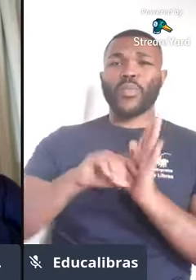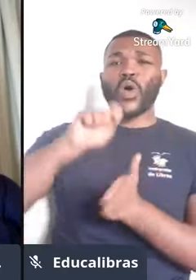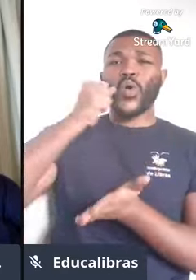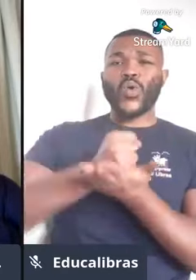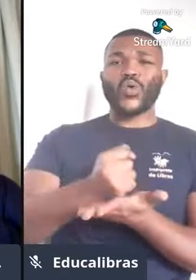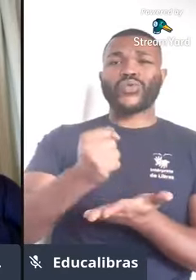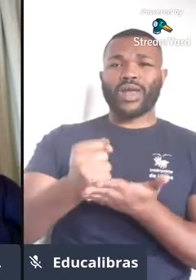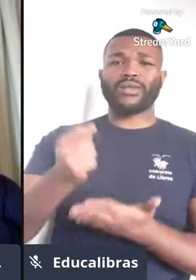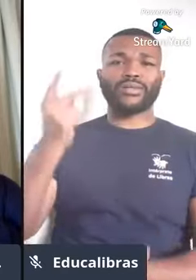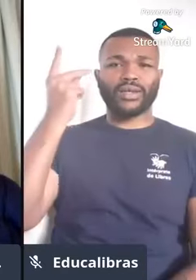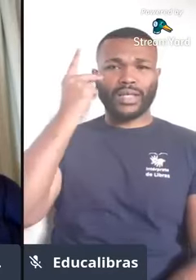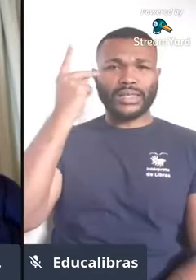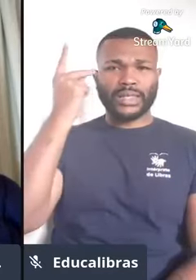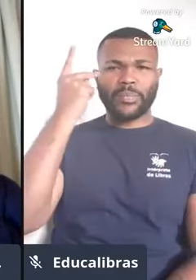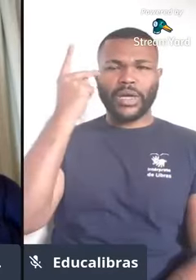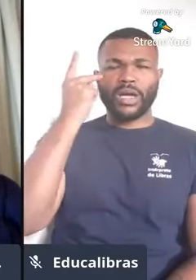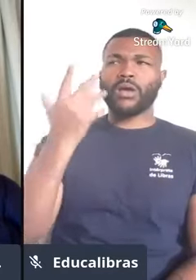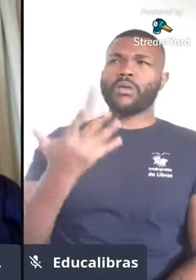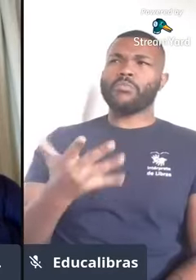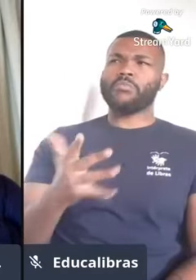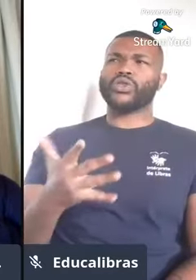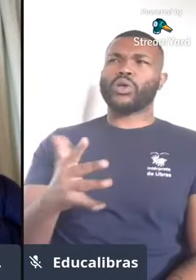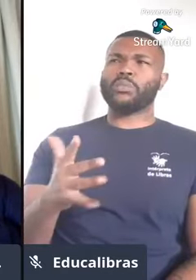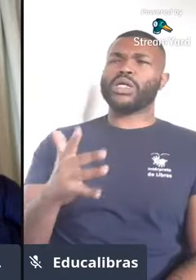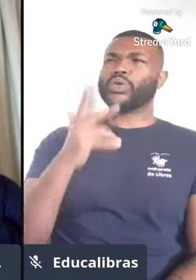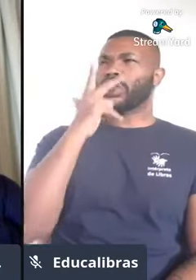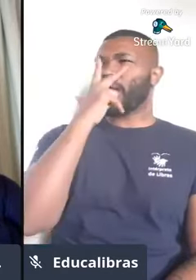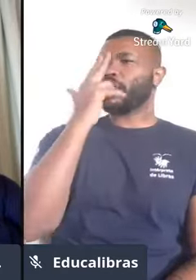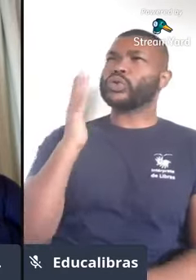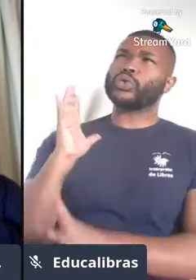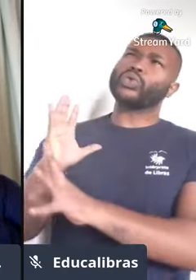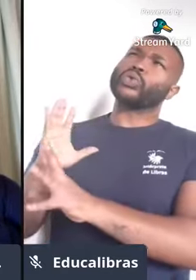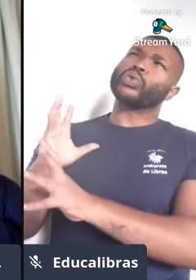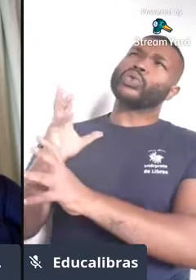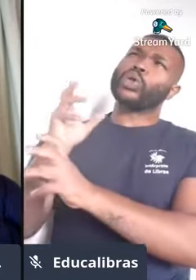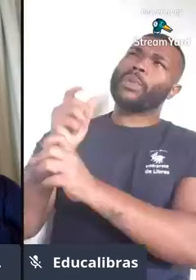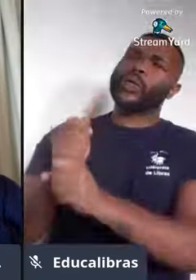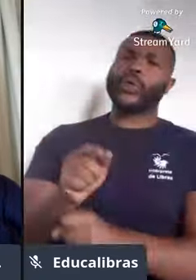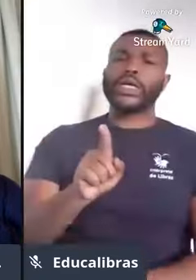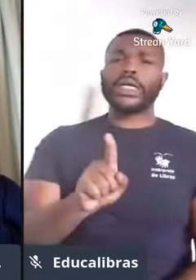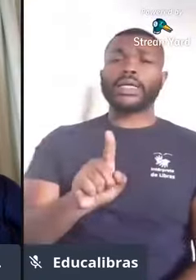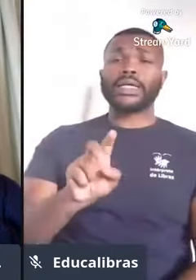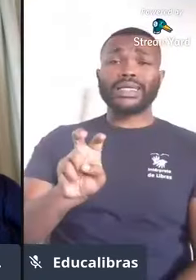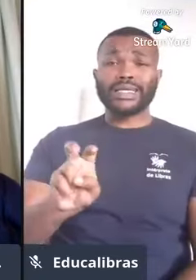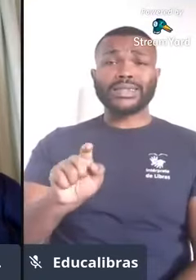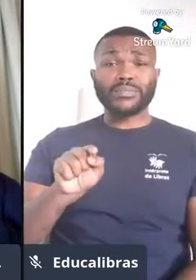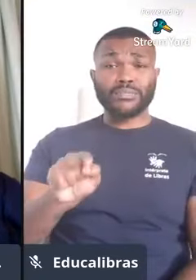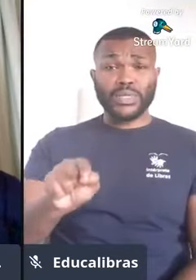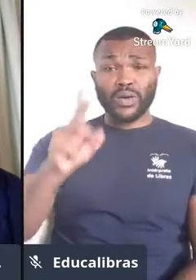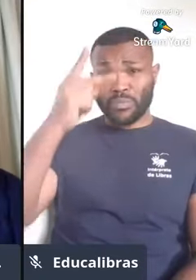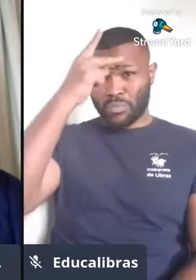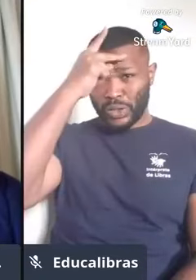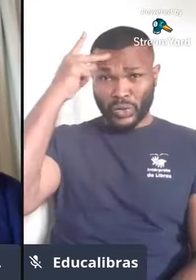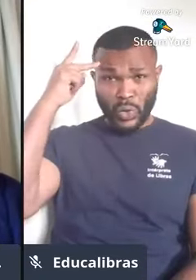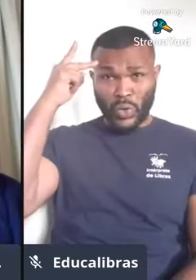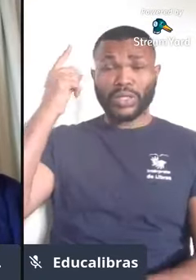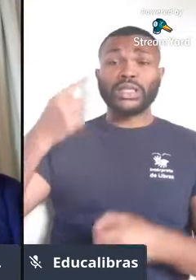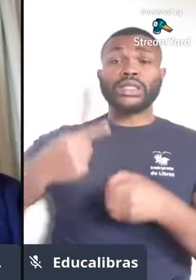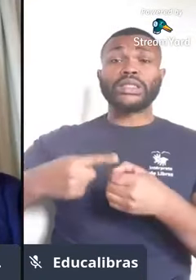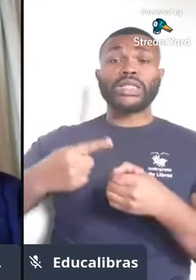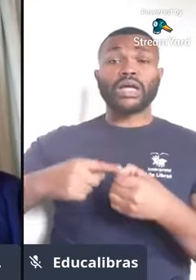mobilizou cerca de, sei lá, arredondando, 15 mil pessoas na cidade de São Paulo